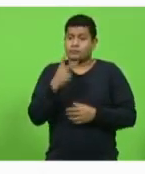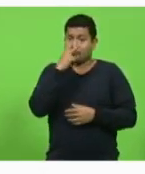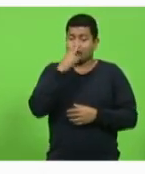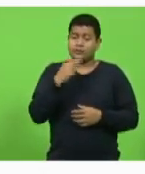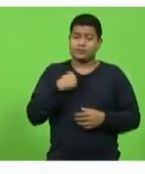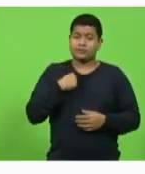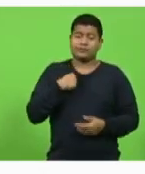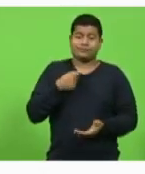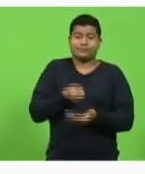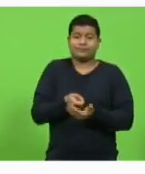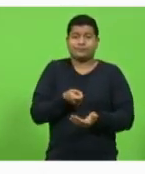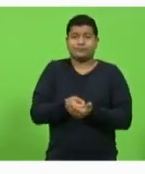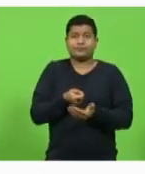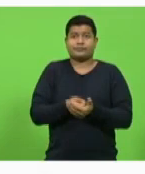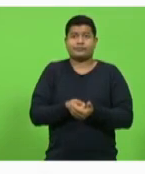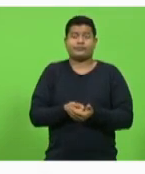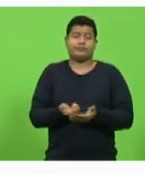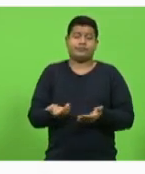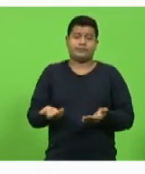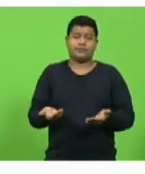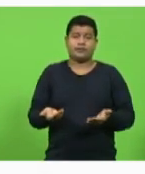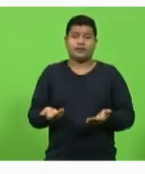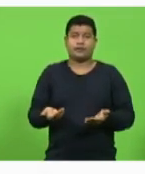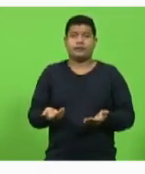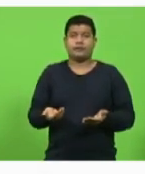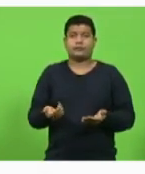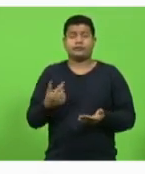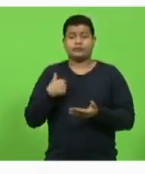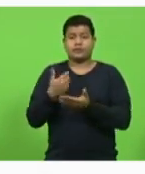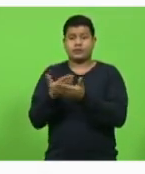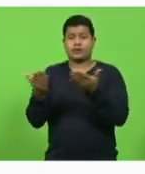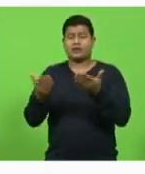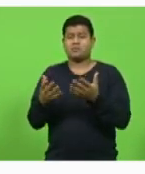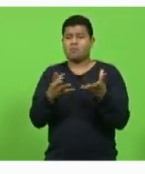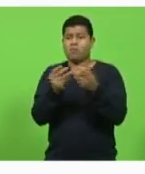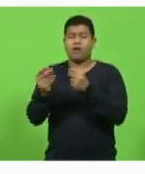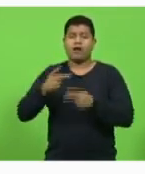obrigado a desanuviar essas mantras repetidas